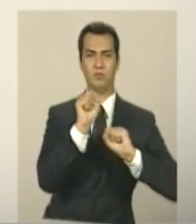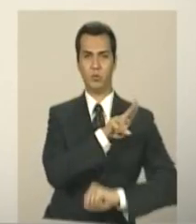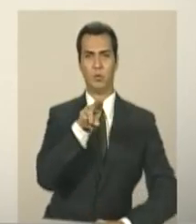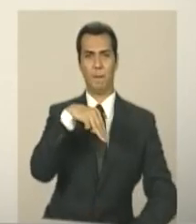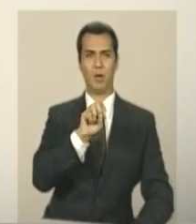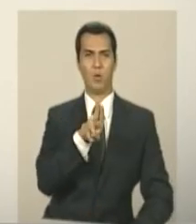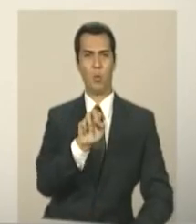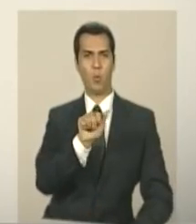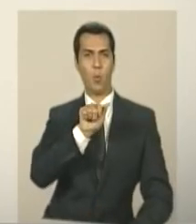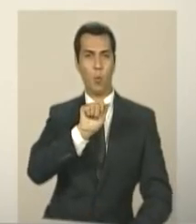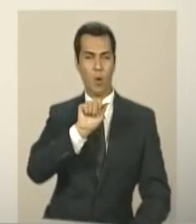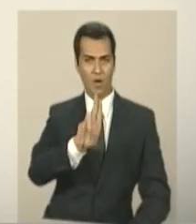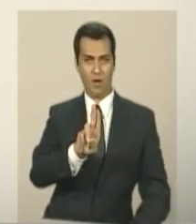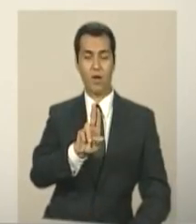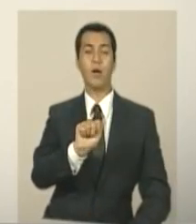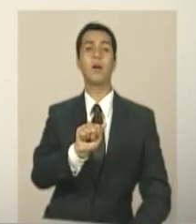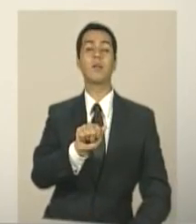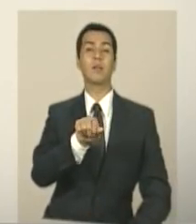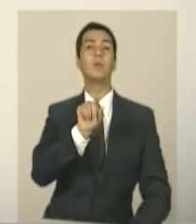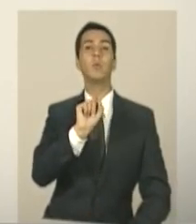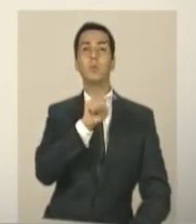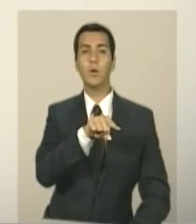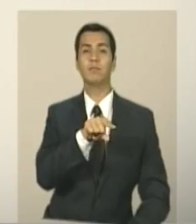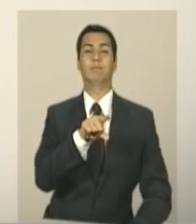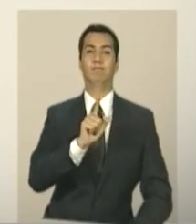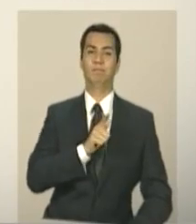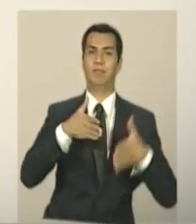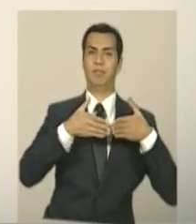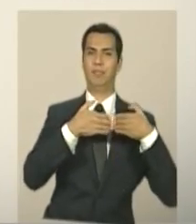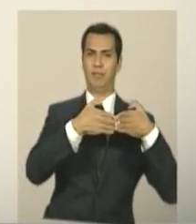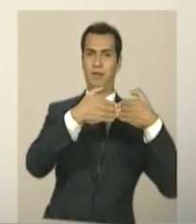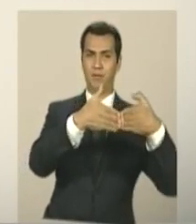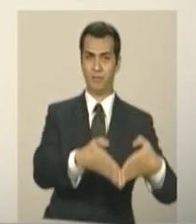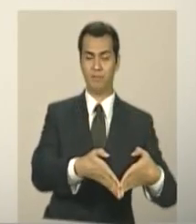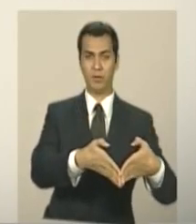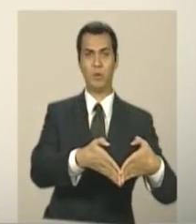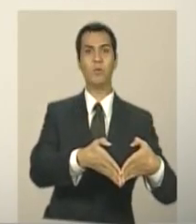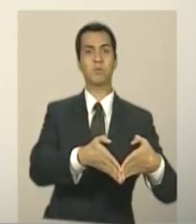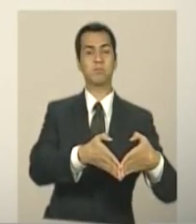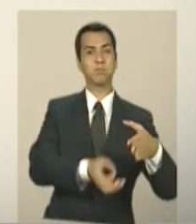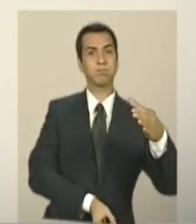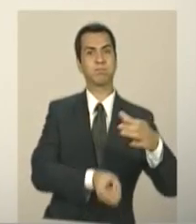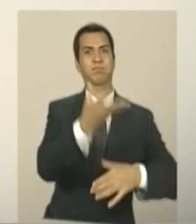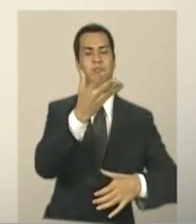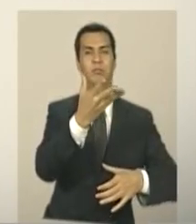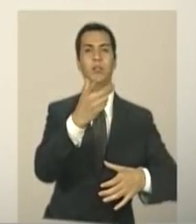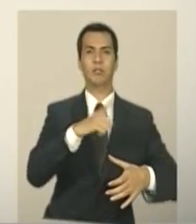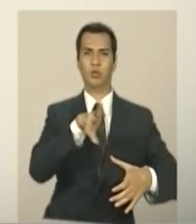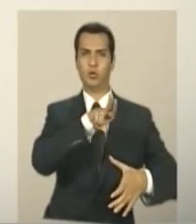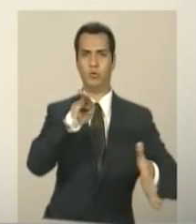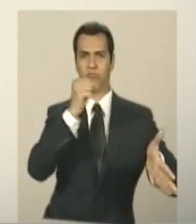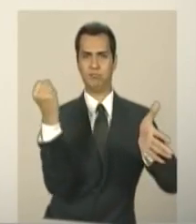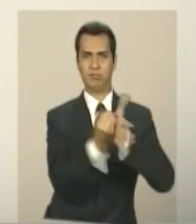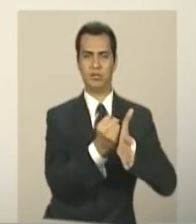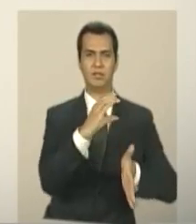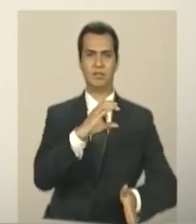feito por um Estaleiro brasileiro nos últimos 14 anos o navio que recebeu o nome do nosso grande economista